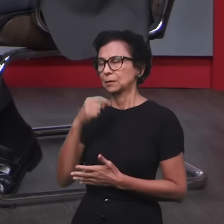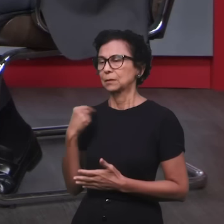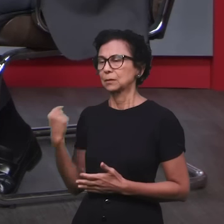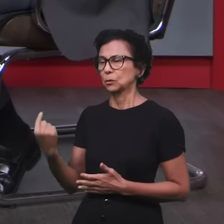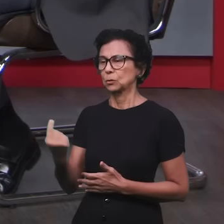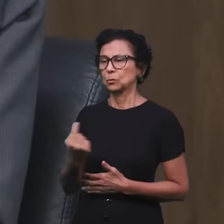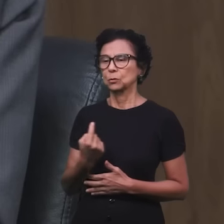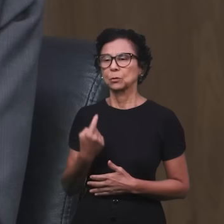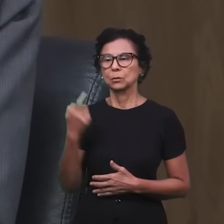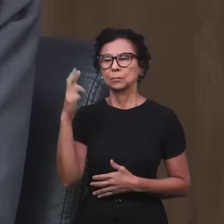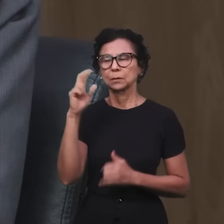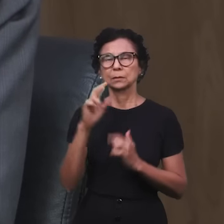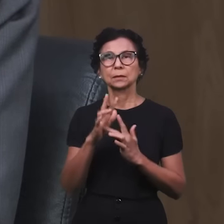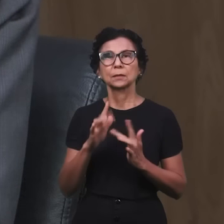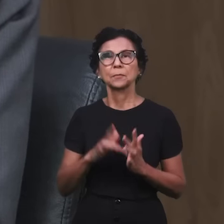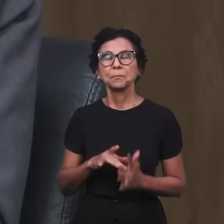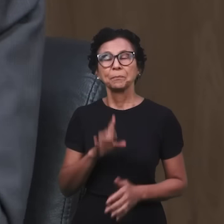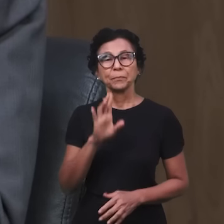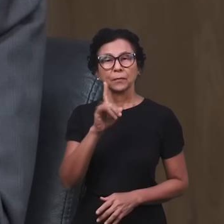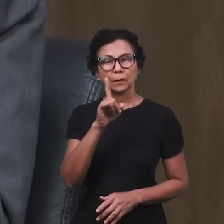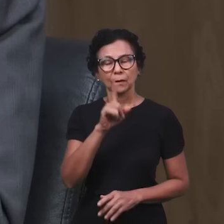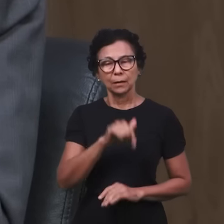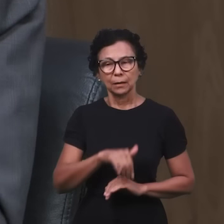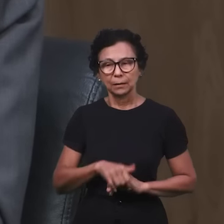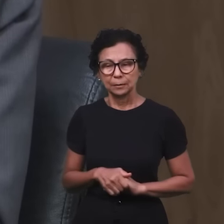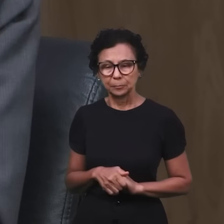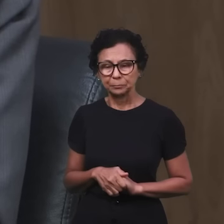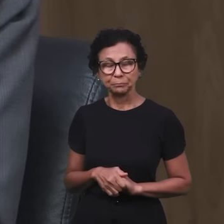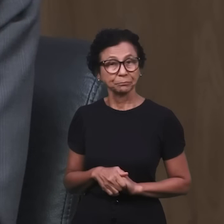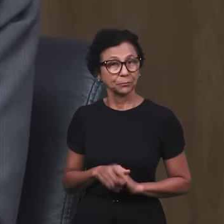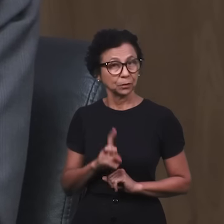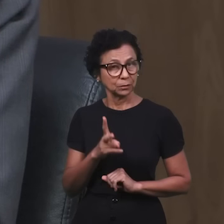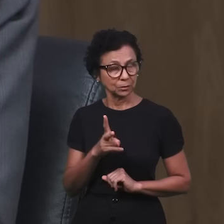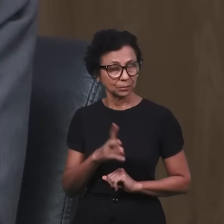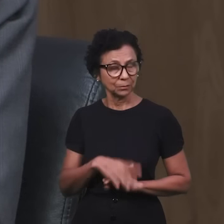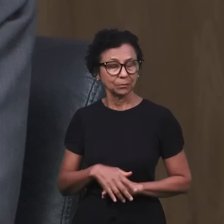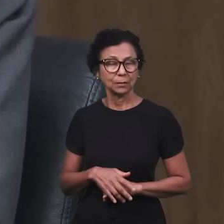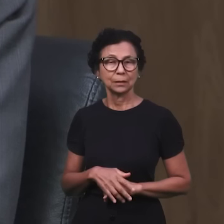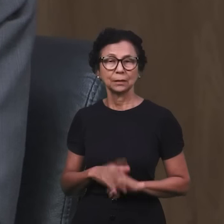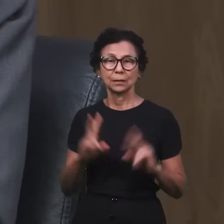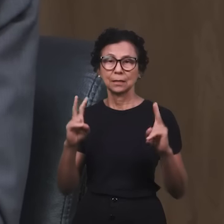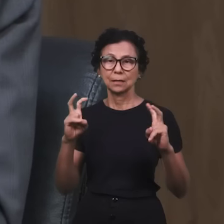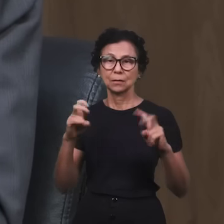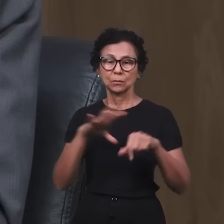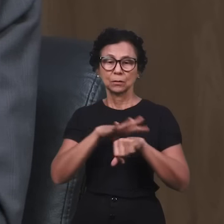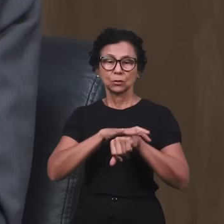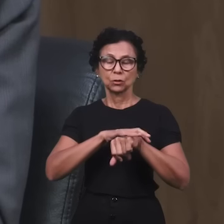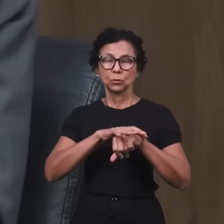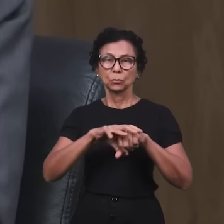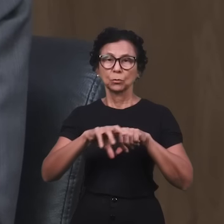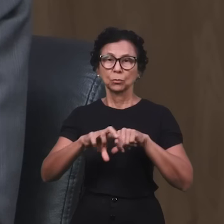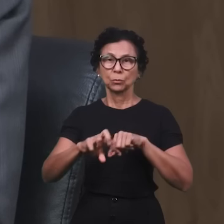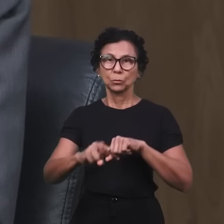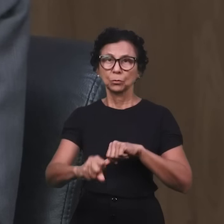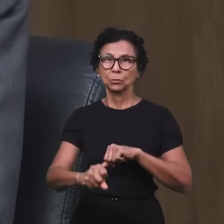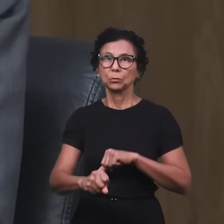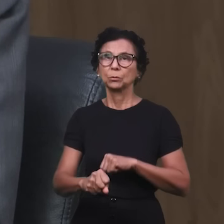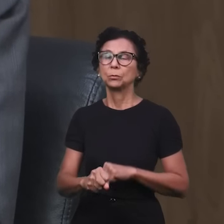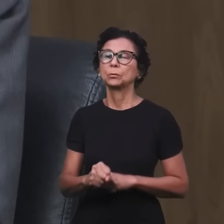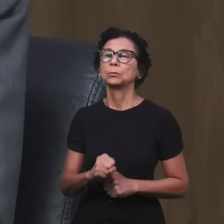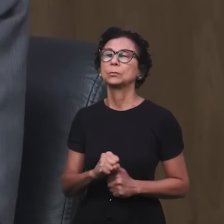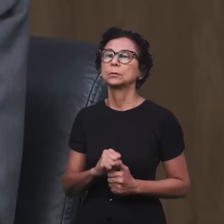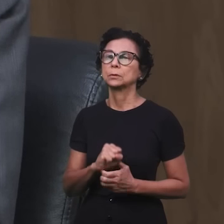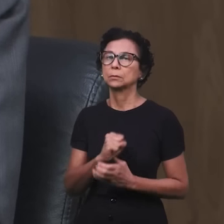todos. Paz do Senhor, irmãos, nós estamos parando aqui. Olha, nós vamos continuar ainda sobre cura, porque nós temos ainda